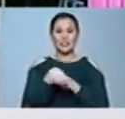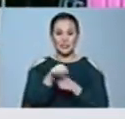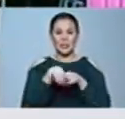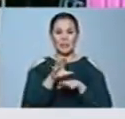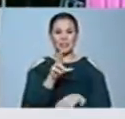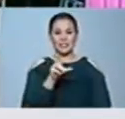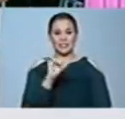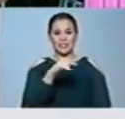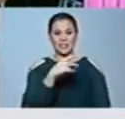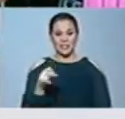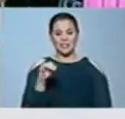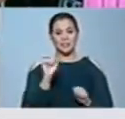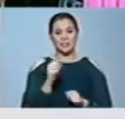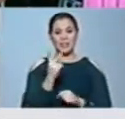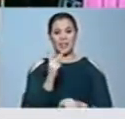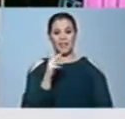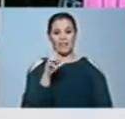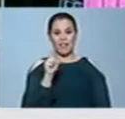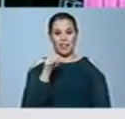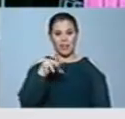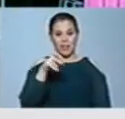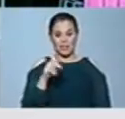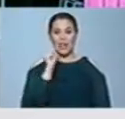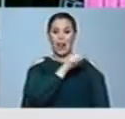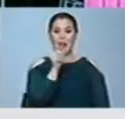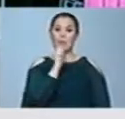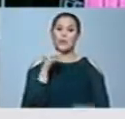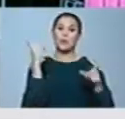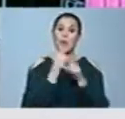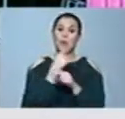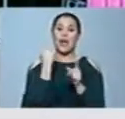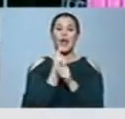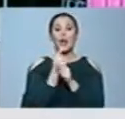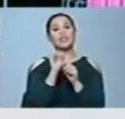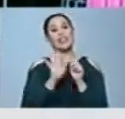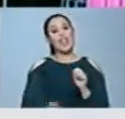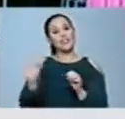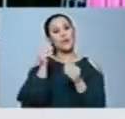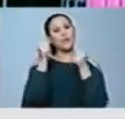rita cunha ela está em valença e nós queremos comprar bons artigos nacionais